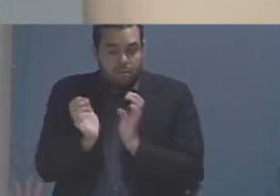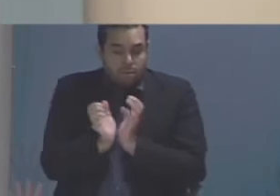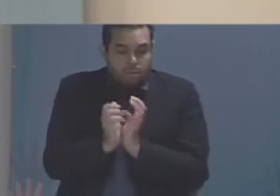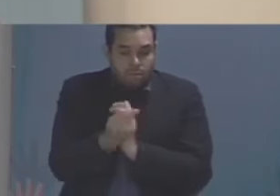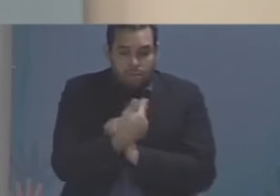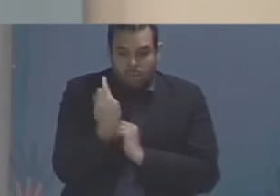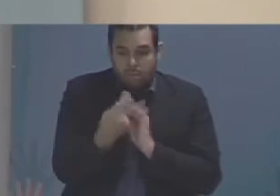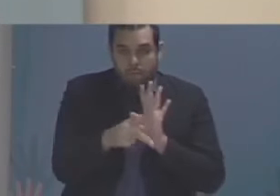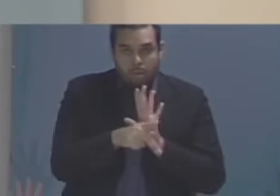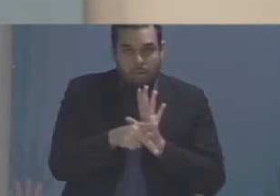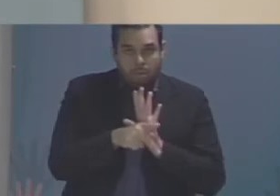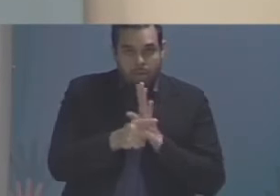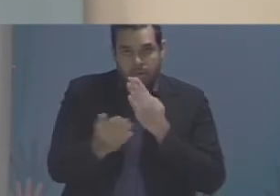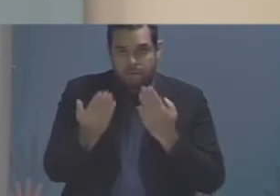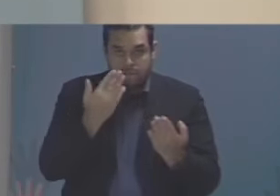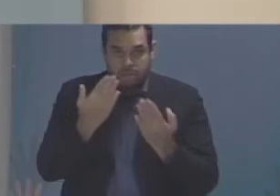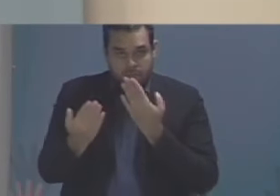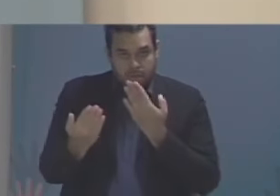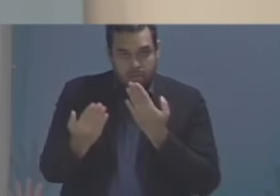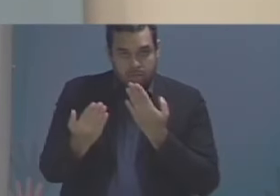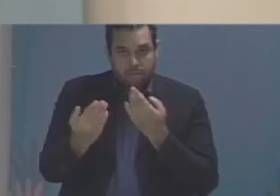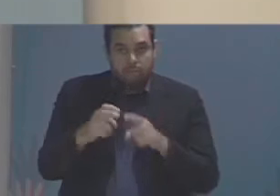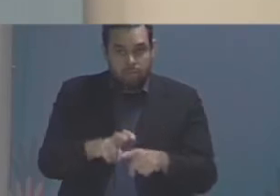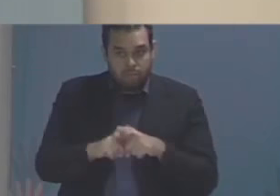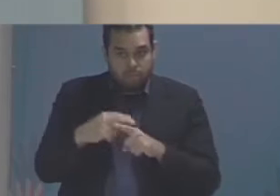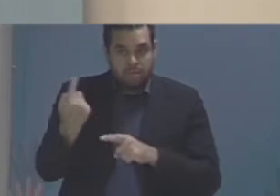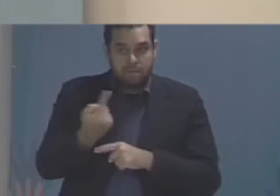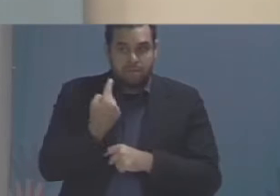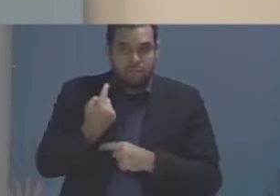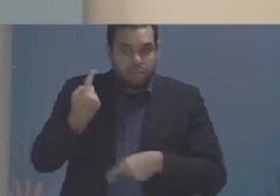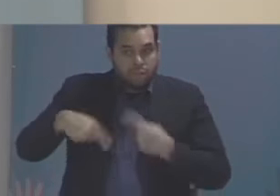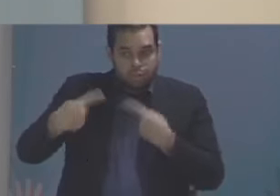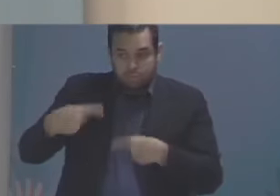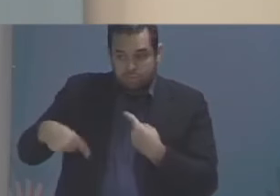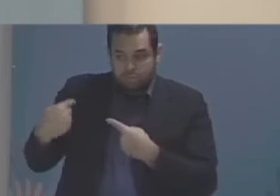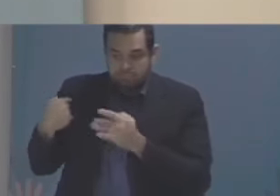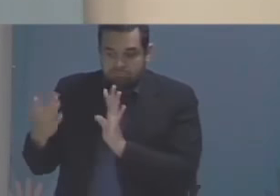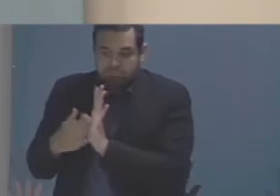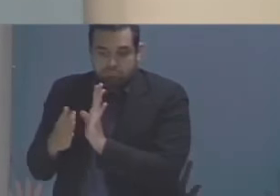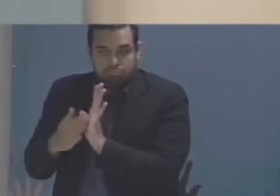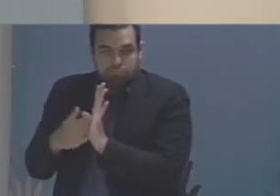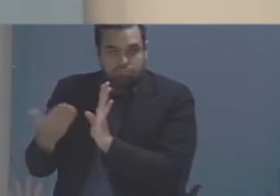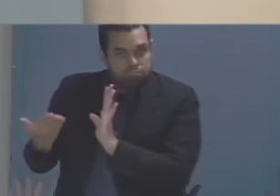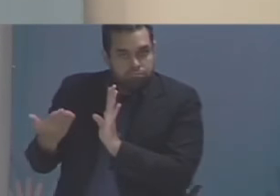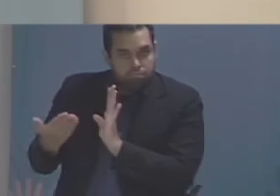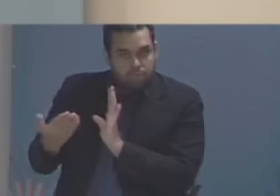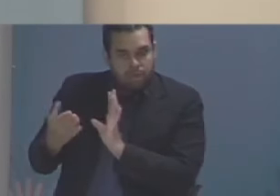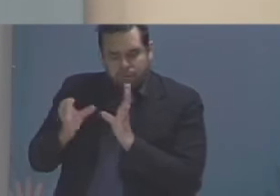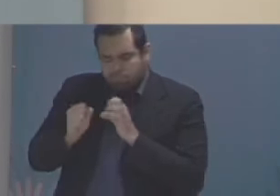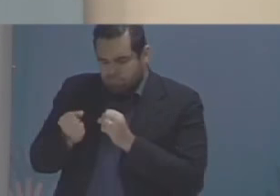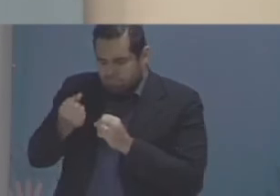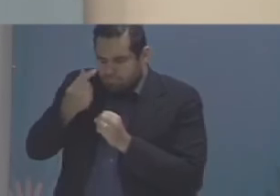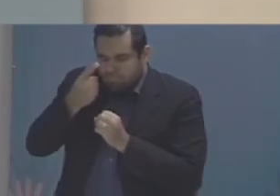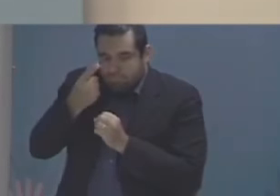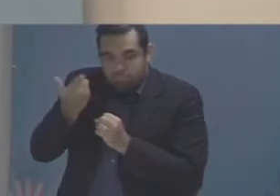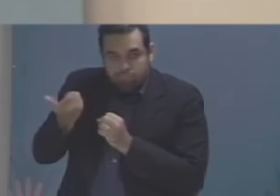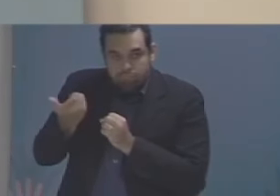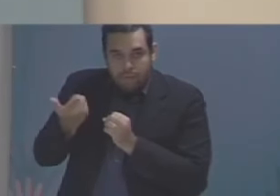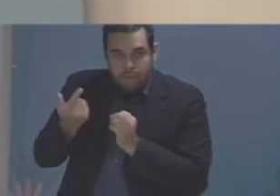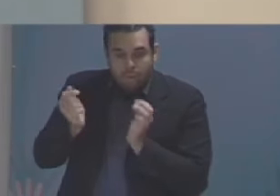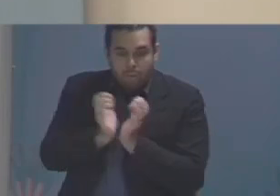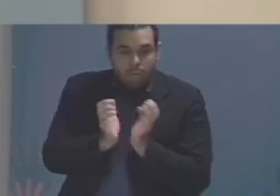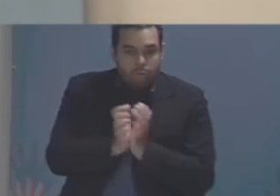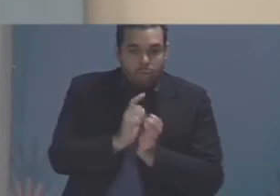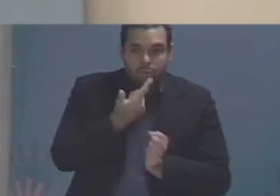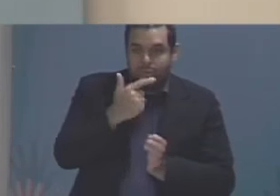no estádio do espelho, vocês falam para vocês mesmos, vocês se escutam e vocês se aplaudem. É uma coisa tão curiosa, porque a categoria não